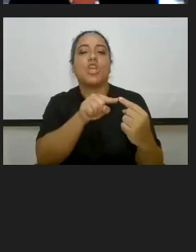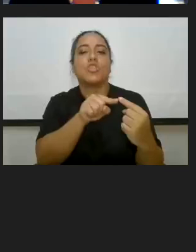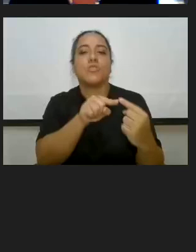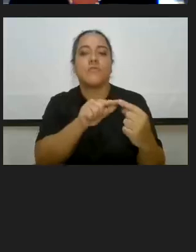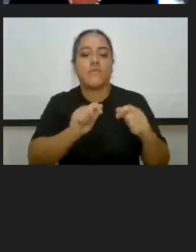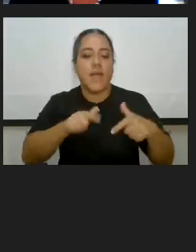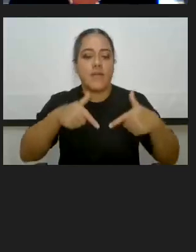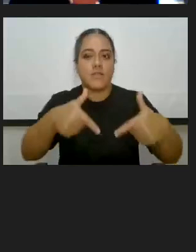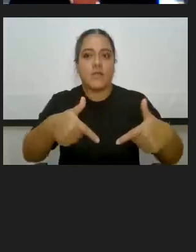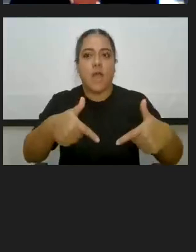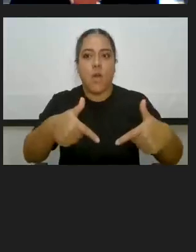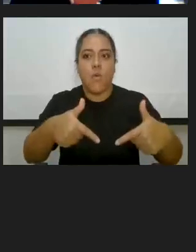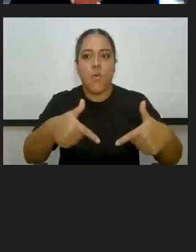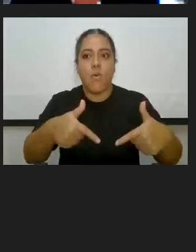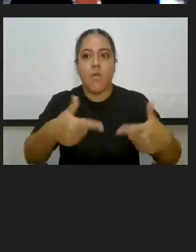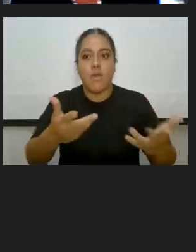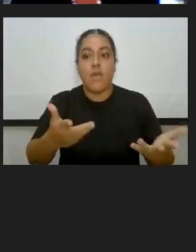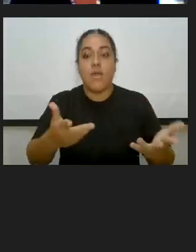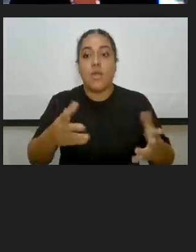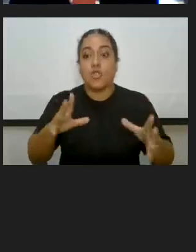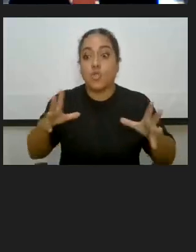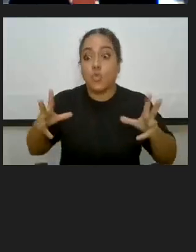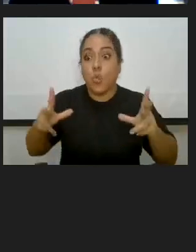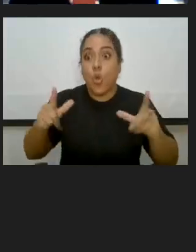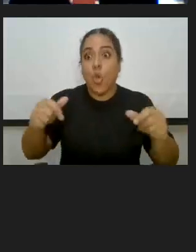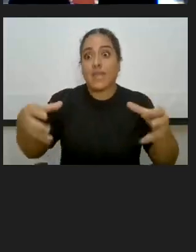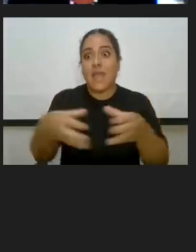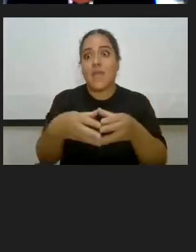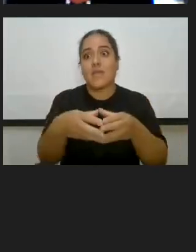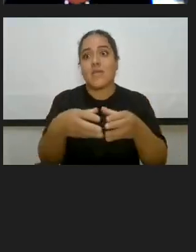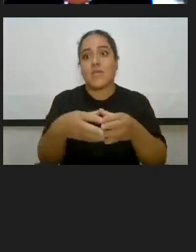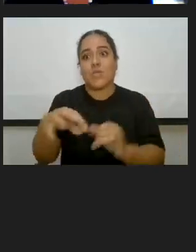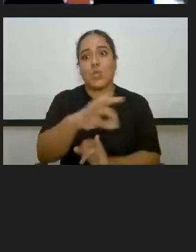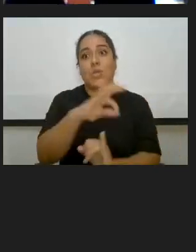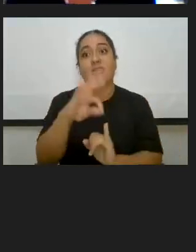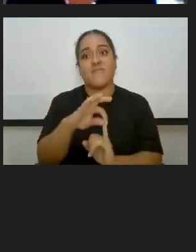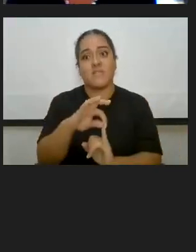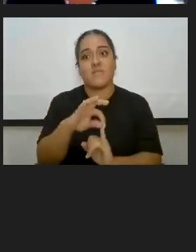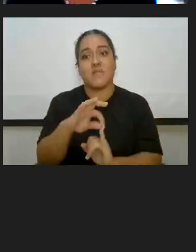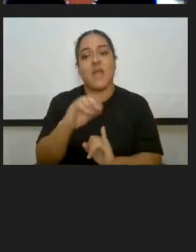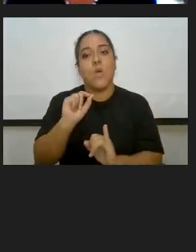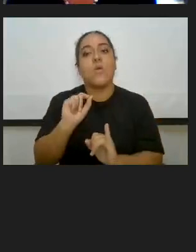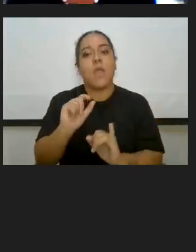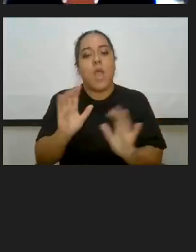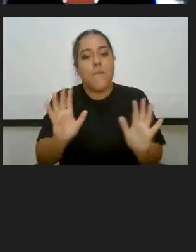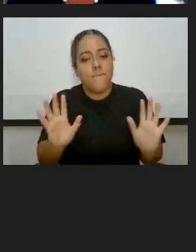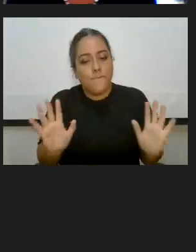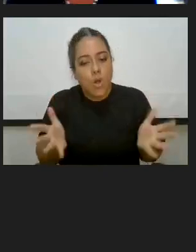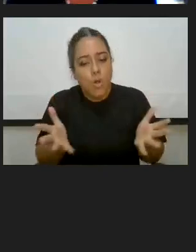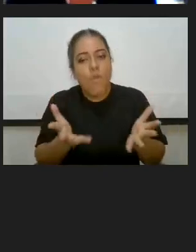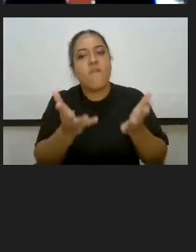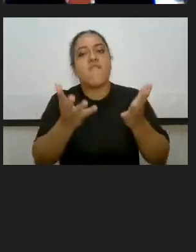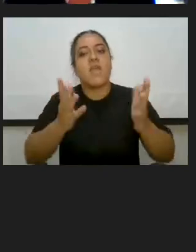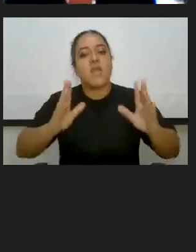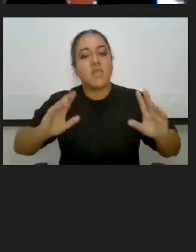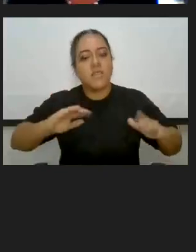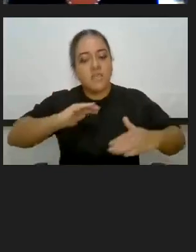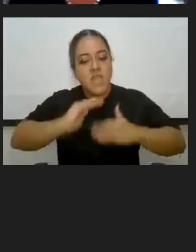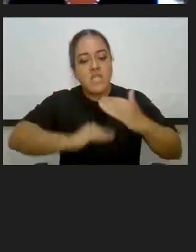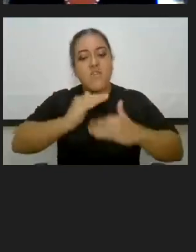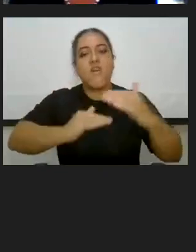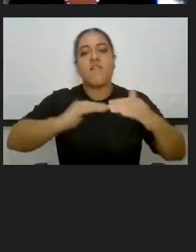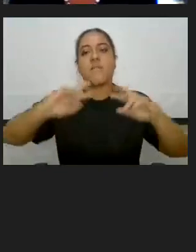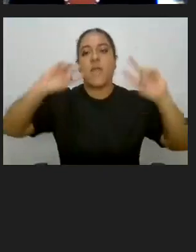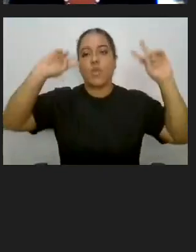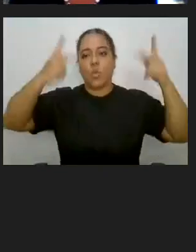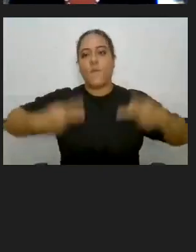ações de toda a equipe do Instituto. É a promoção do desenvolvimento humano. Esta é a